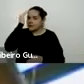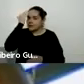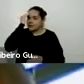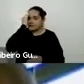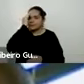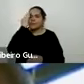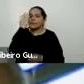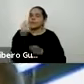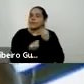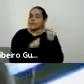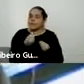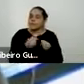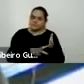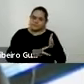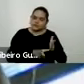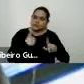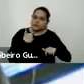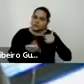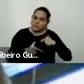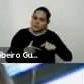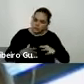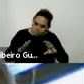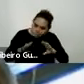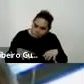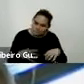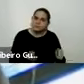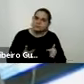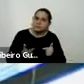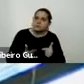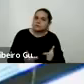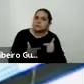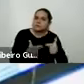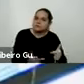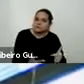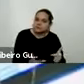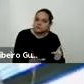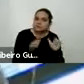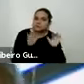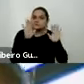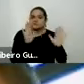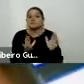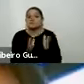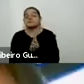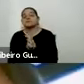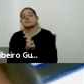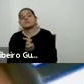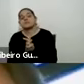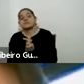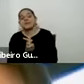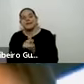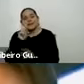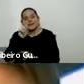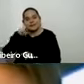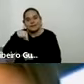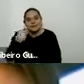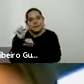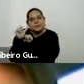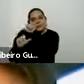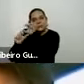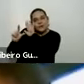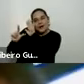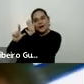esse diálogo se estreitou. Houve, a partir da reforma, um movimento ao contrário, mais